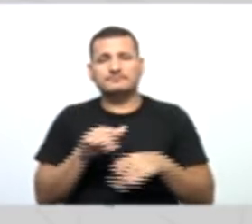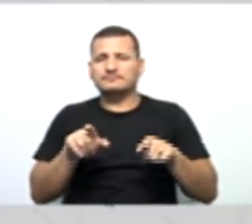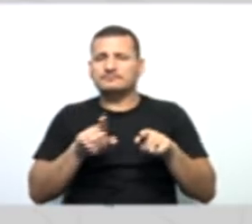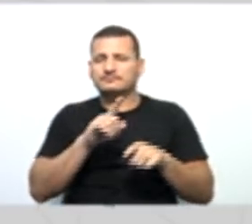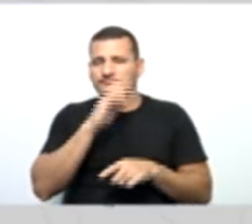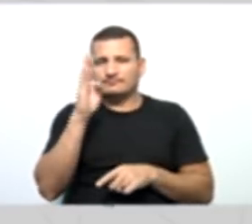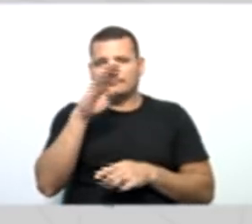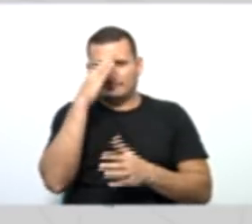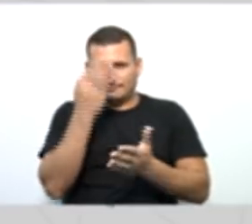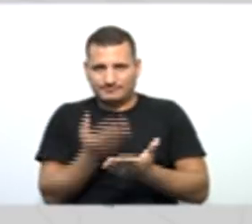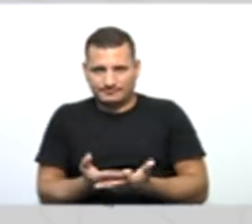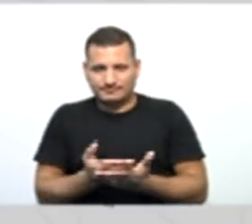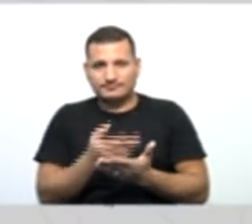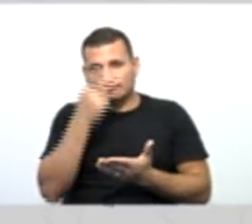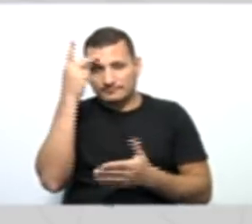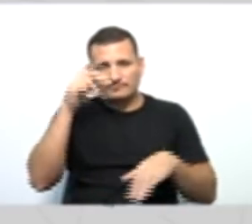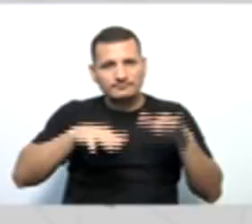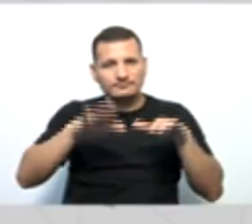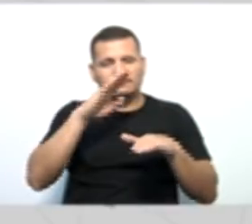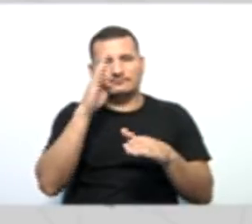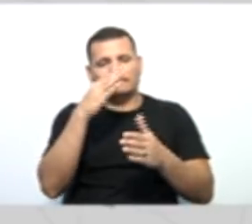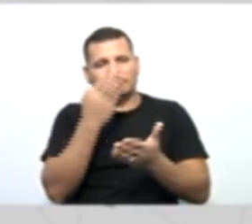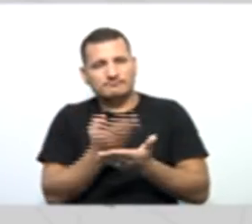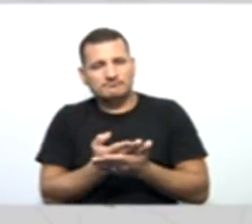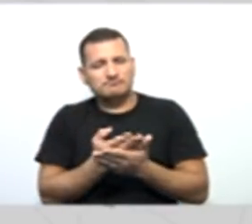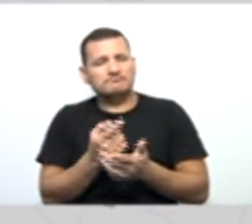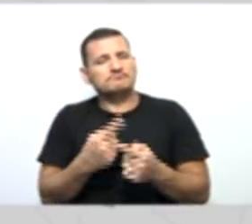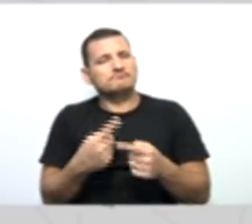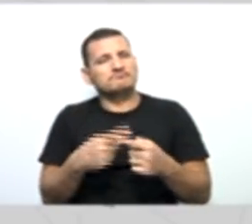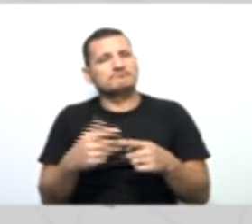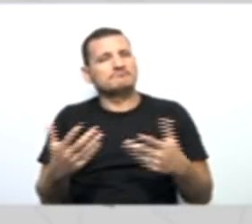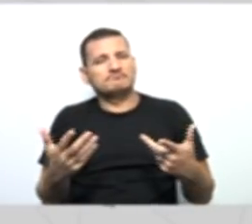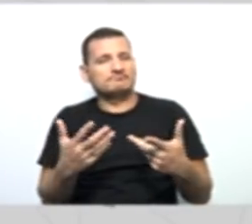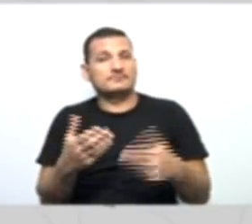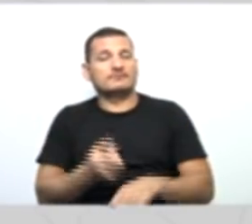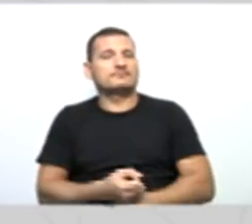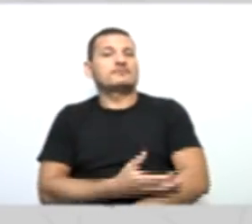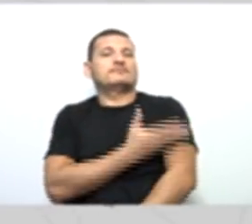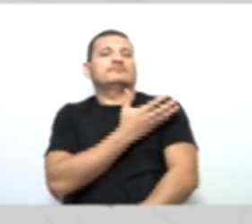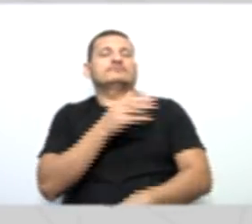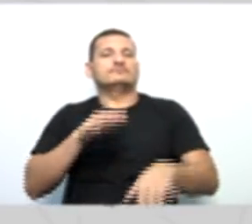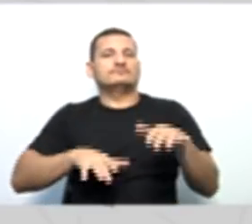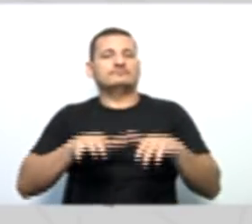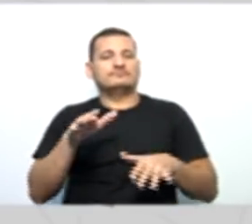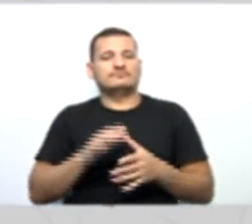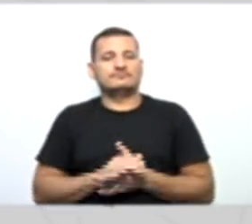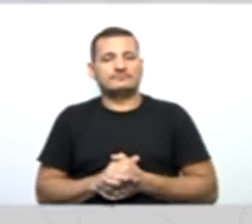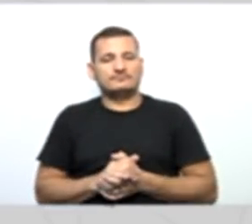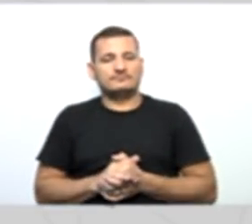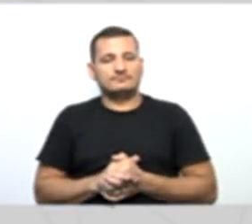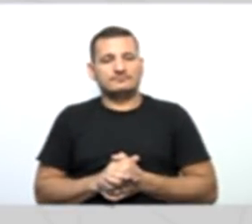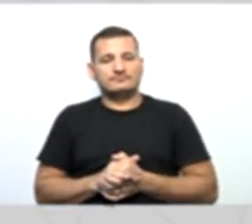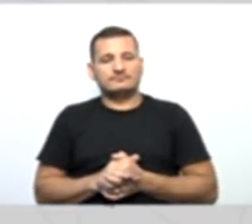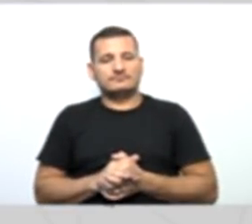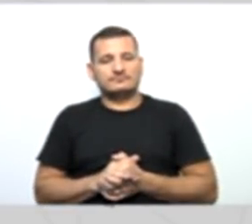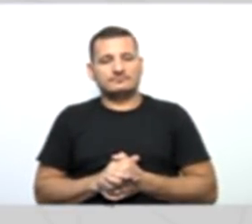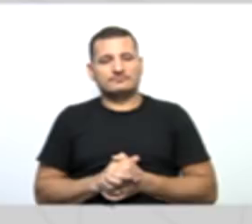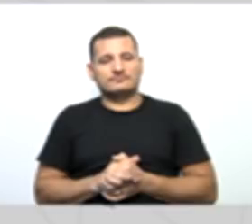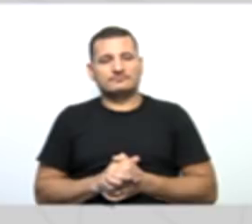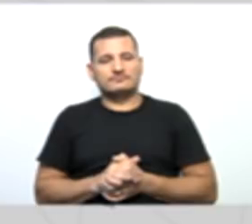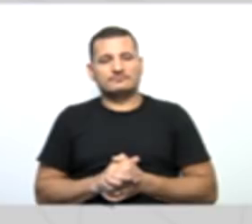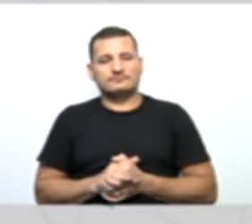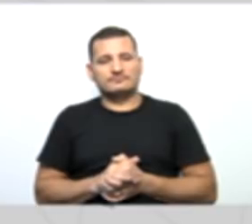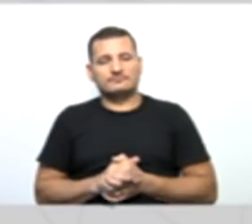pessoas desmaiam, né? Por que será, hein? Deve ser emoção, né? Puxa vida, olha aí. Mas independente do que foi o